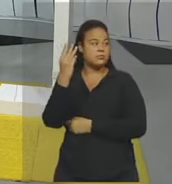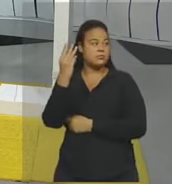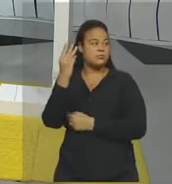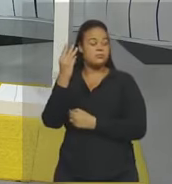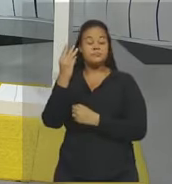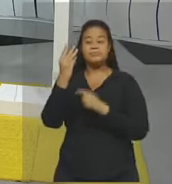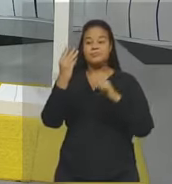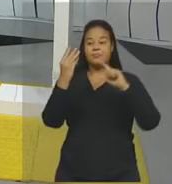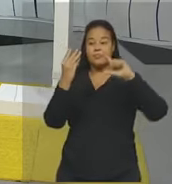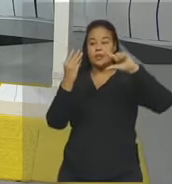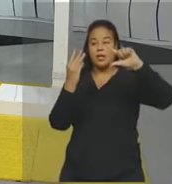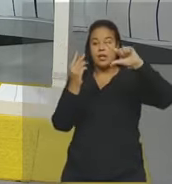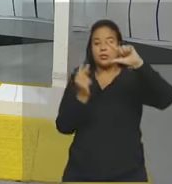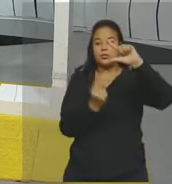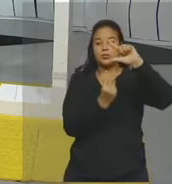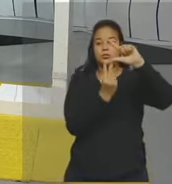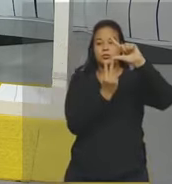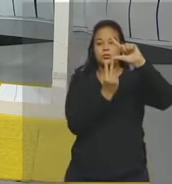L2,